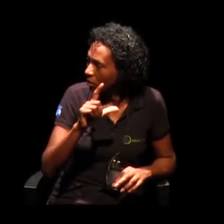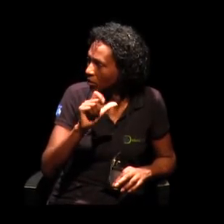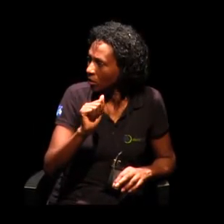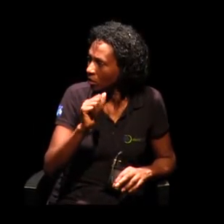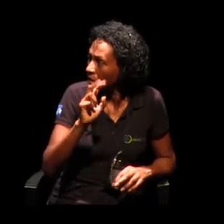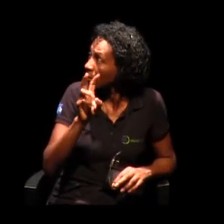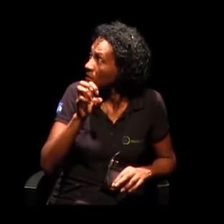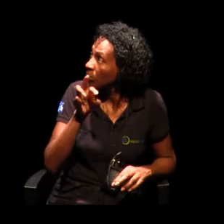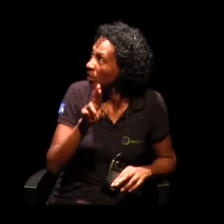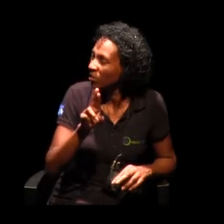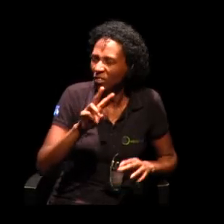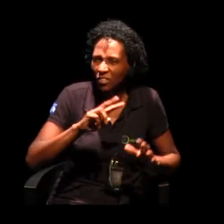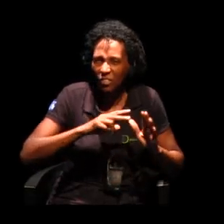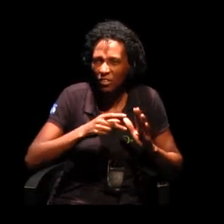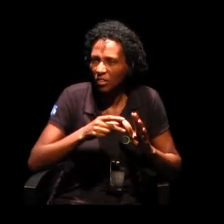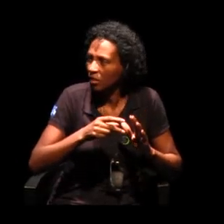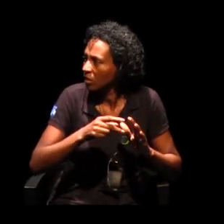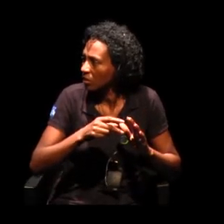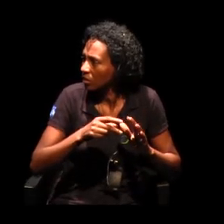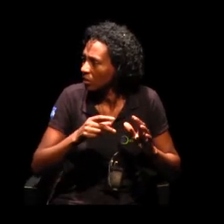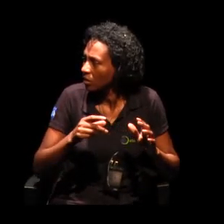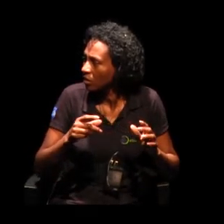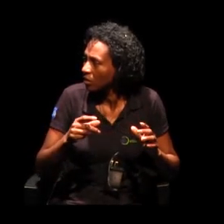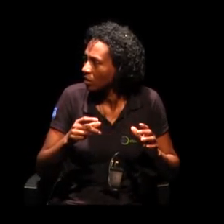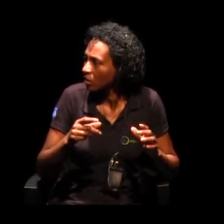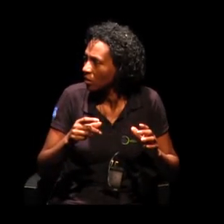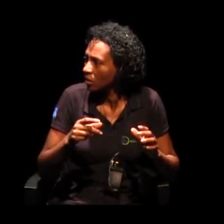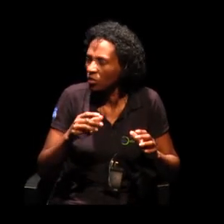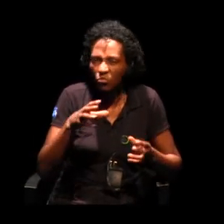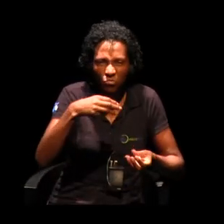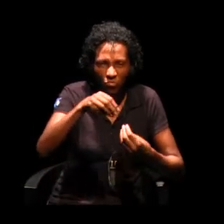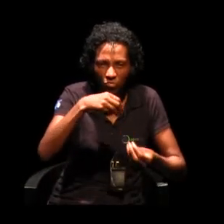o clover são